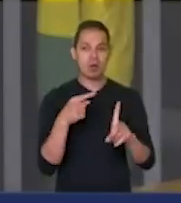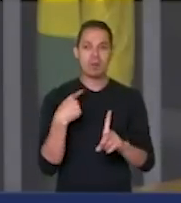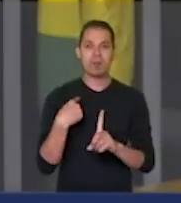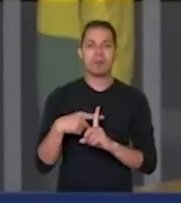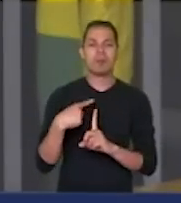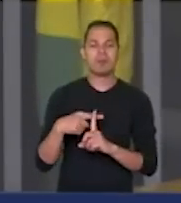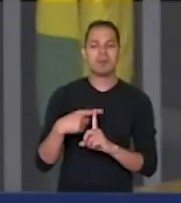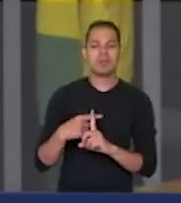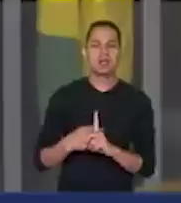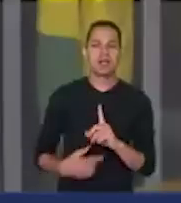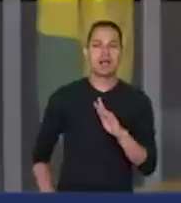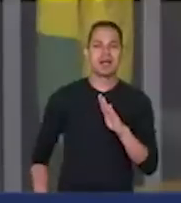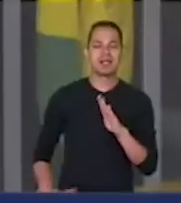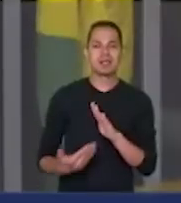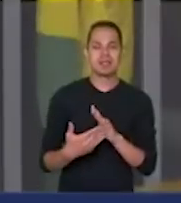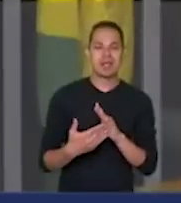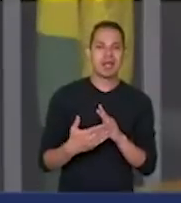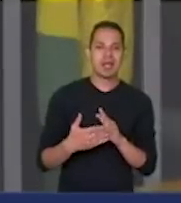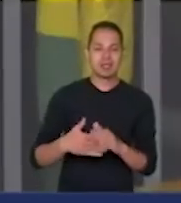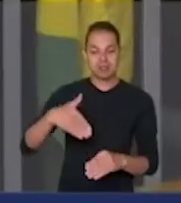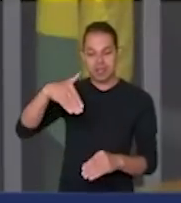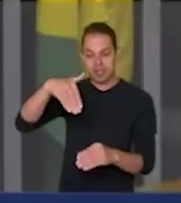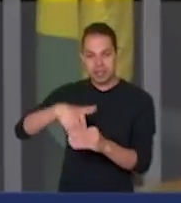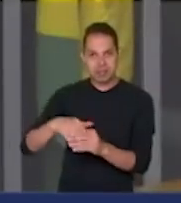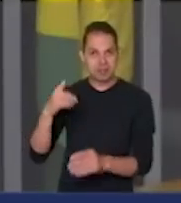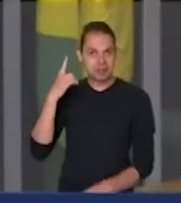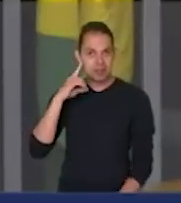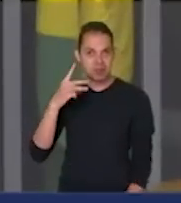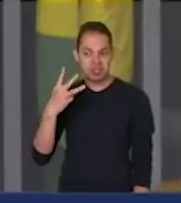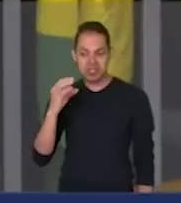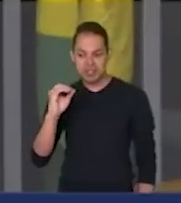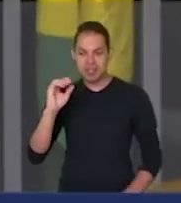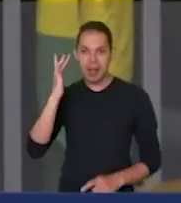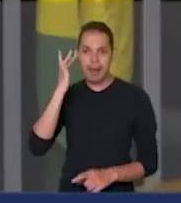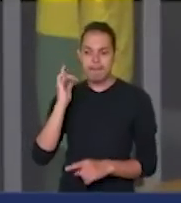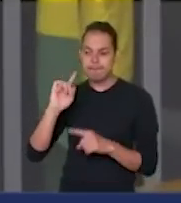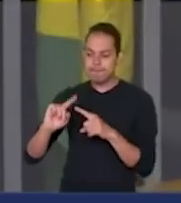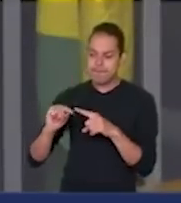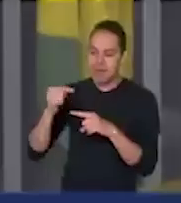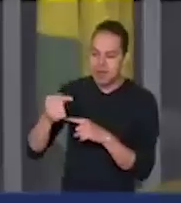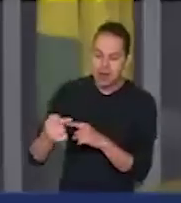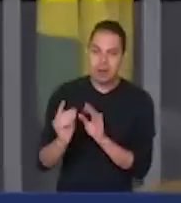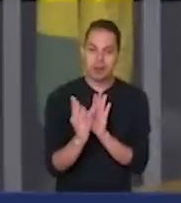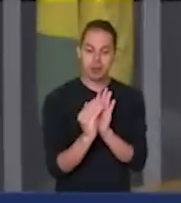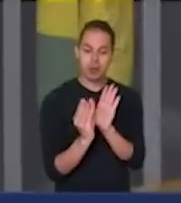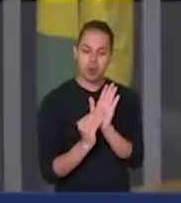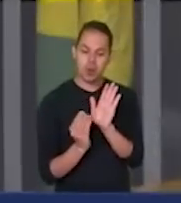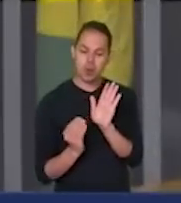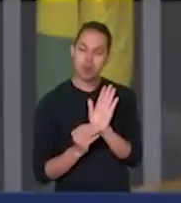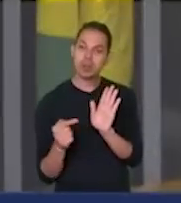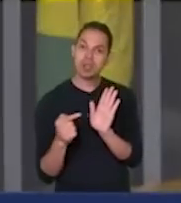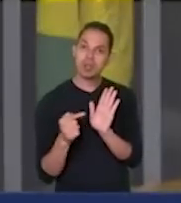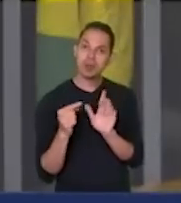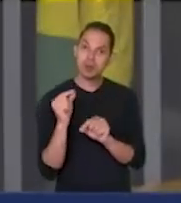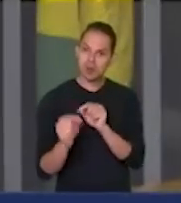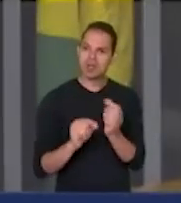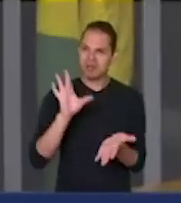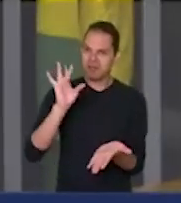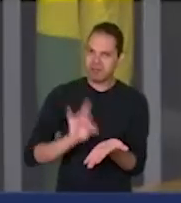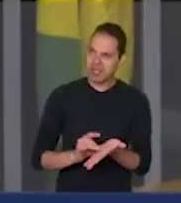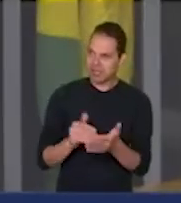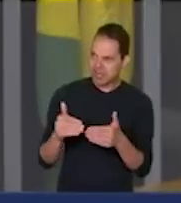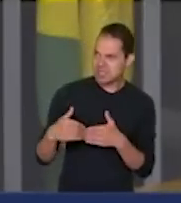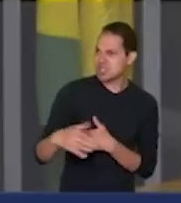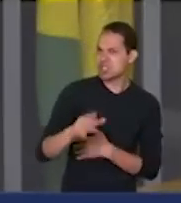o dia seguinte do segundo turno? Depois o conteúdo vai passar a ser verdadeiro?